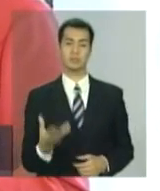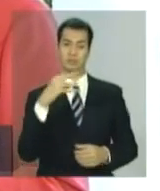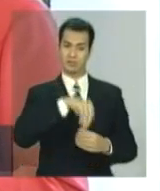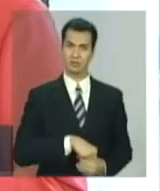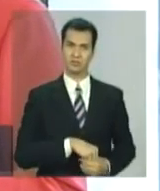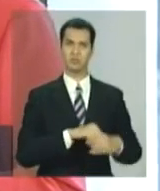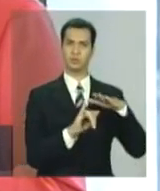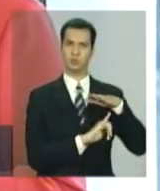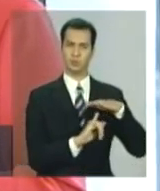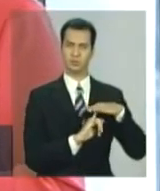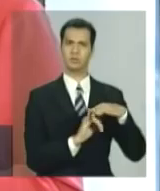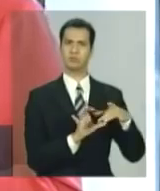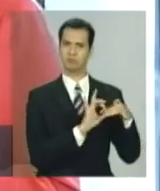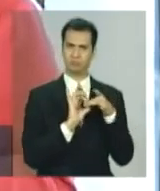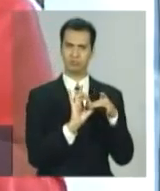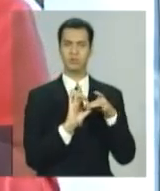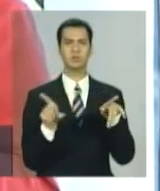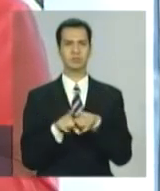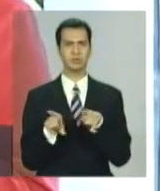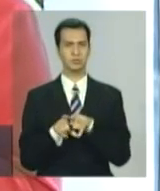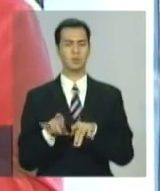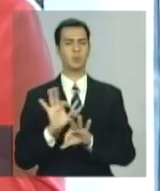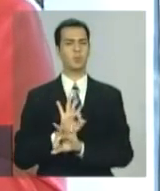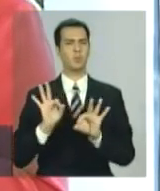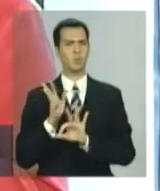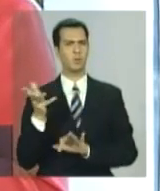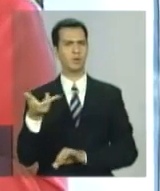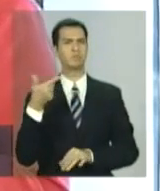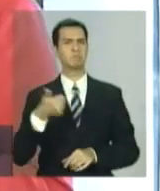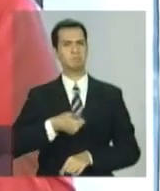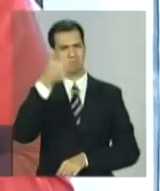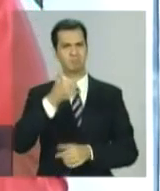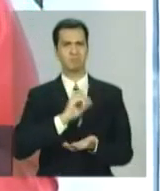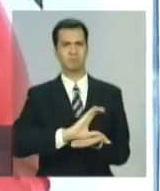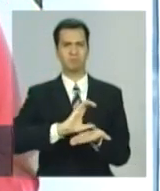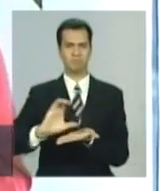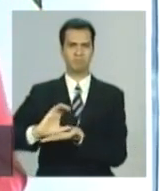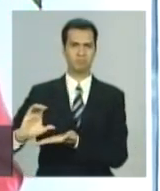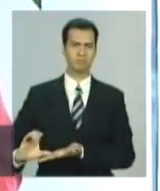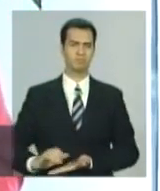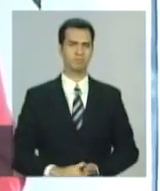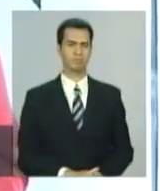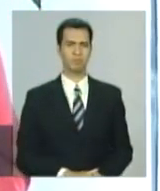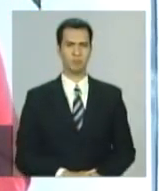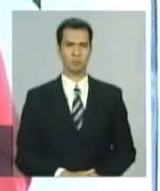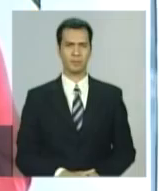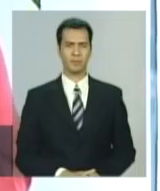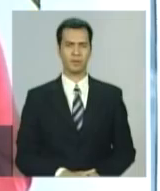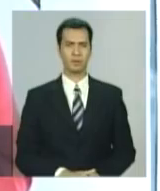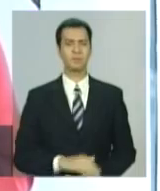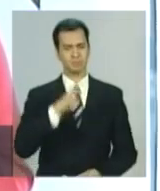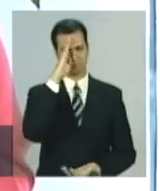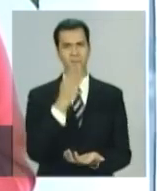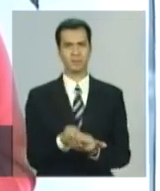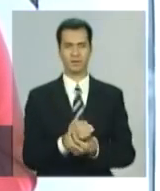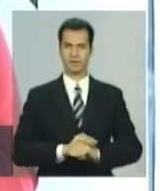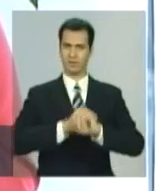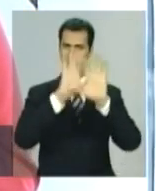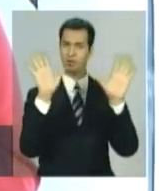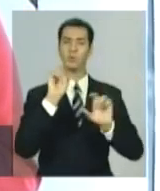institucionalmente, faz o Brasil avançar em termos da qualidade do seu investimento. Obviamente, eu tenho certeza que todos